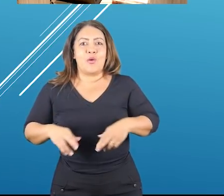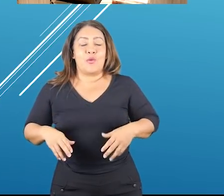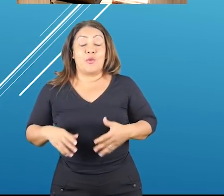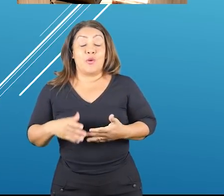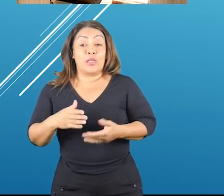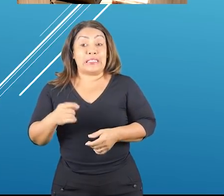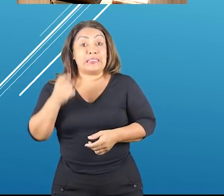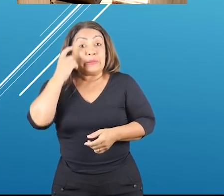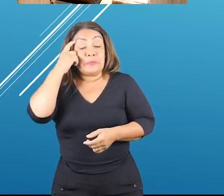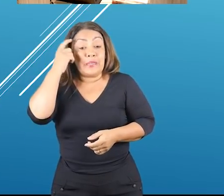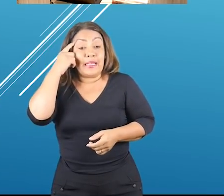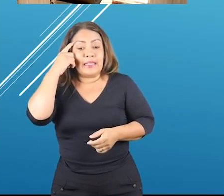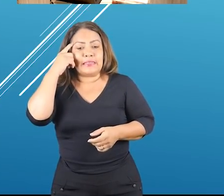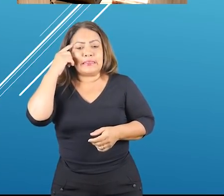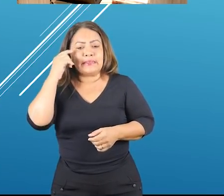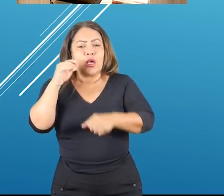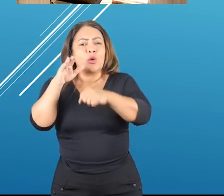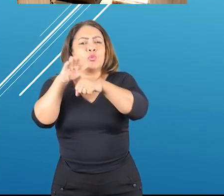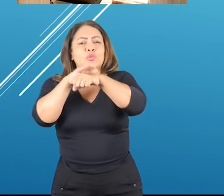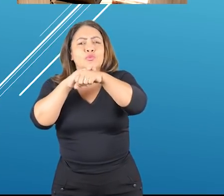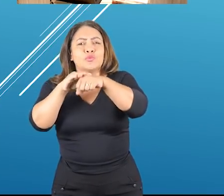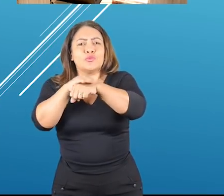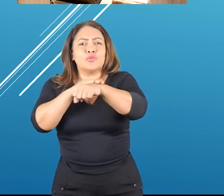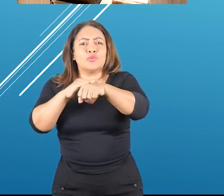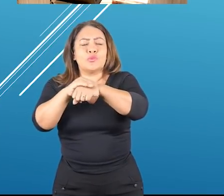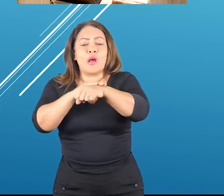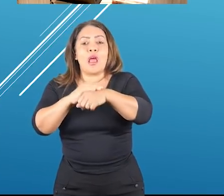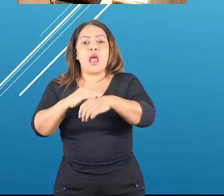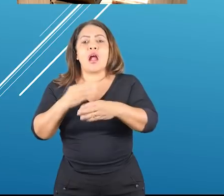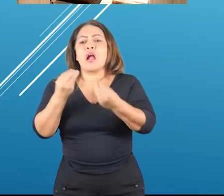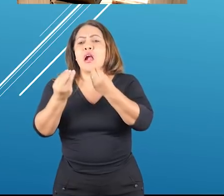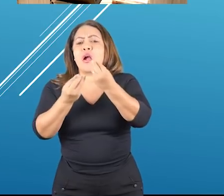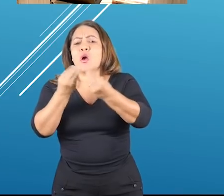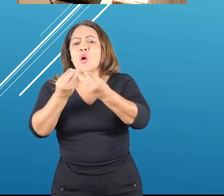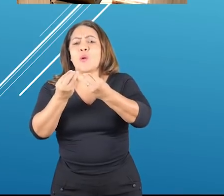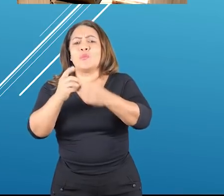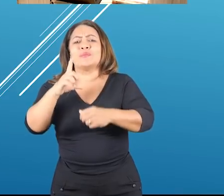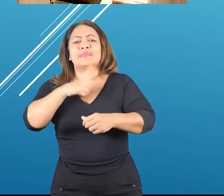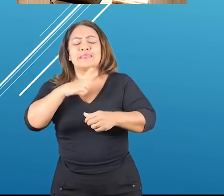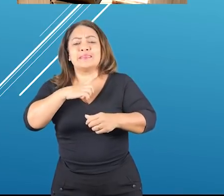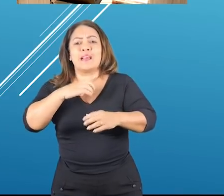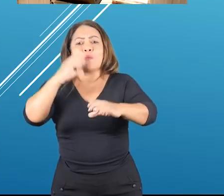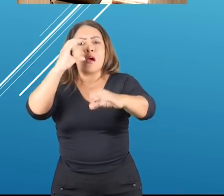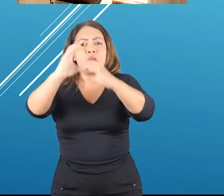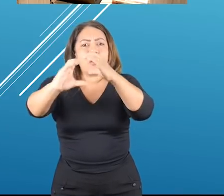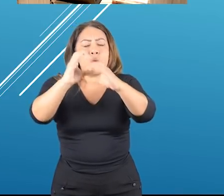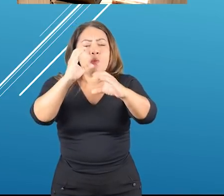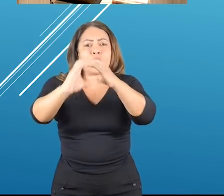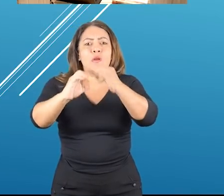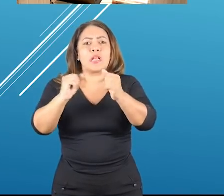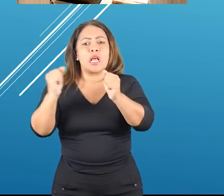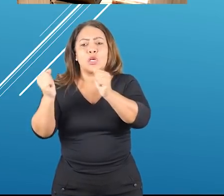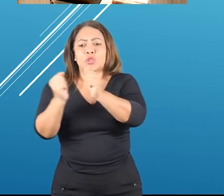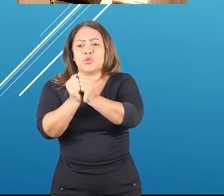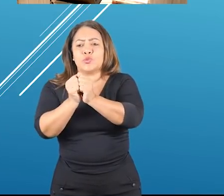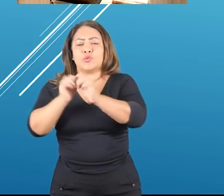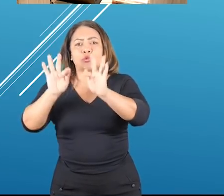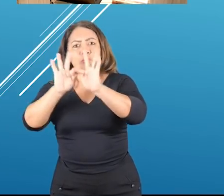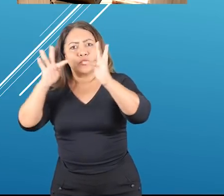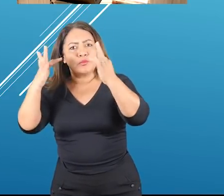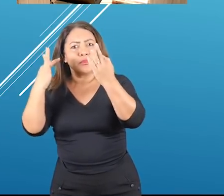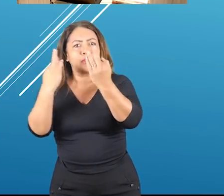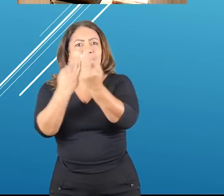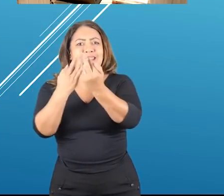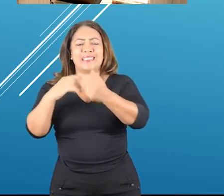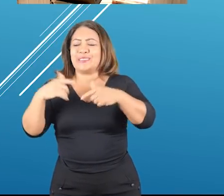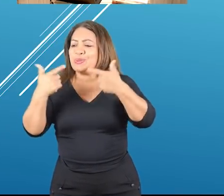né, é garantir um canal efetivo de comunicação, né, com as famílias. Não